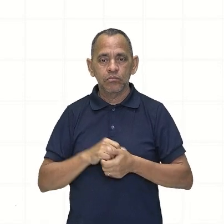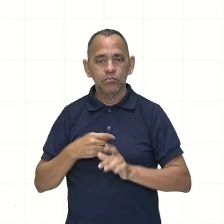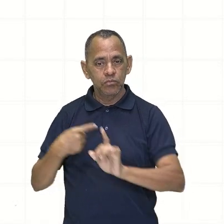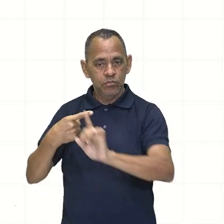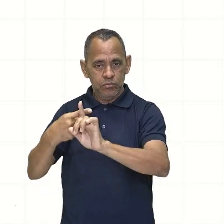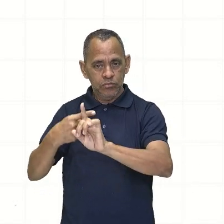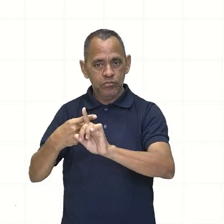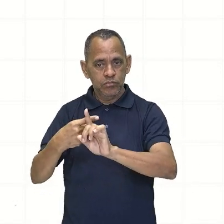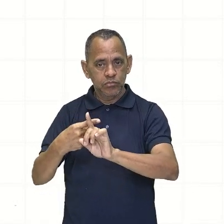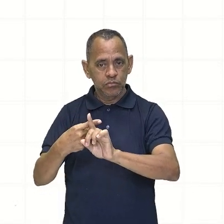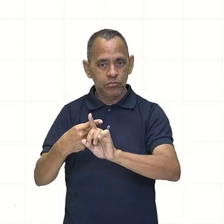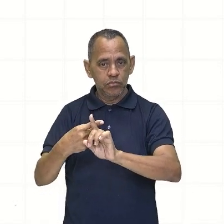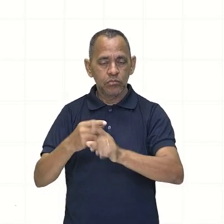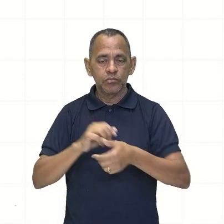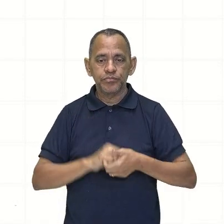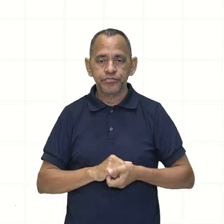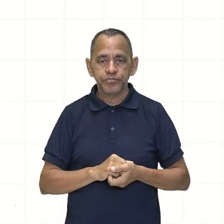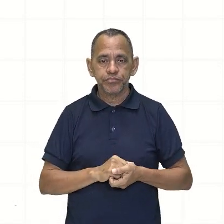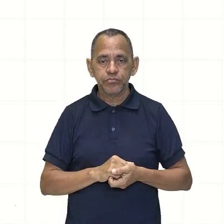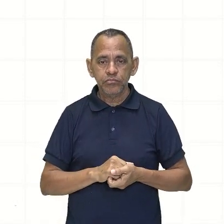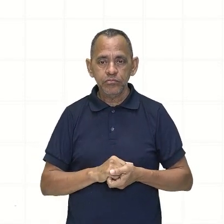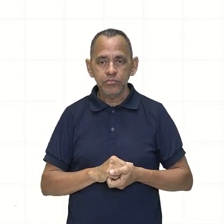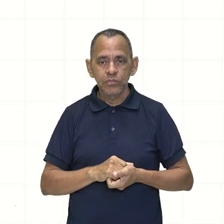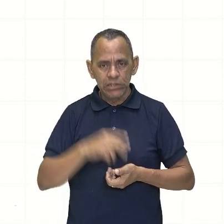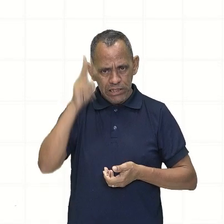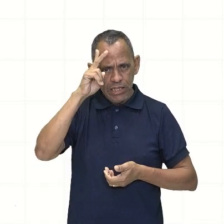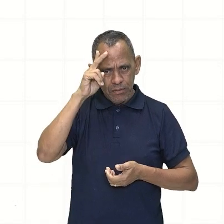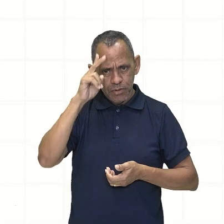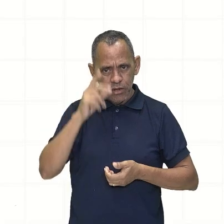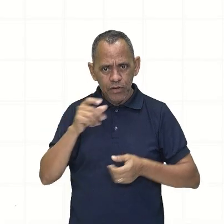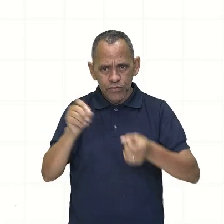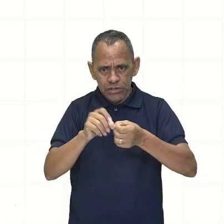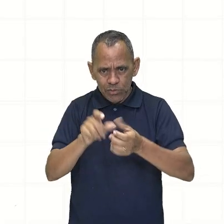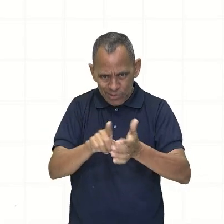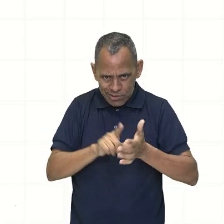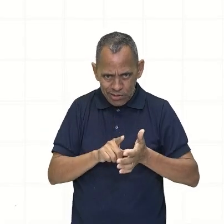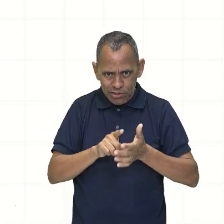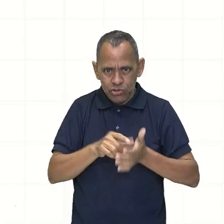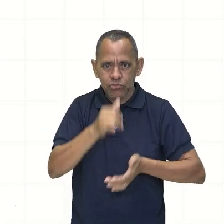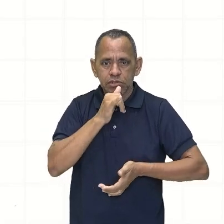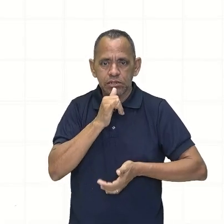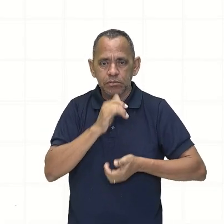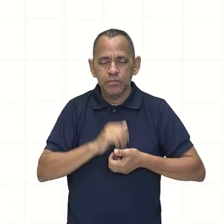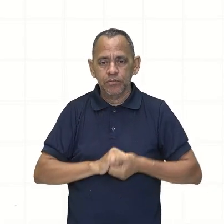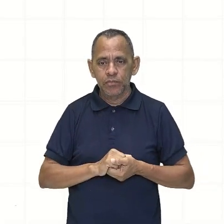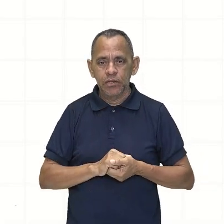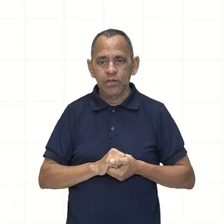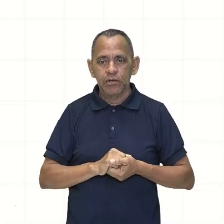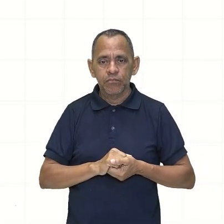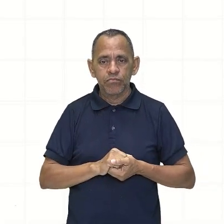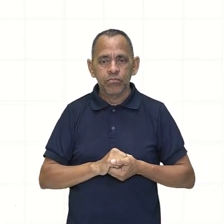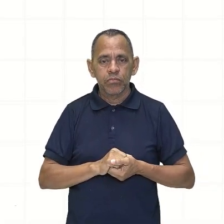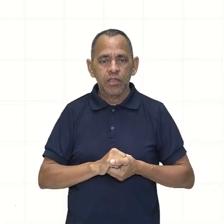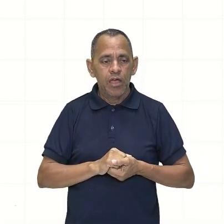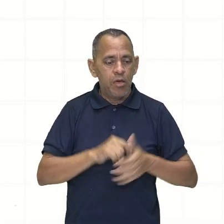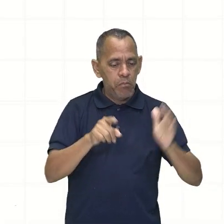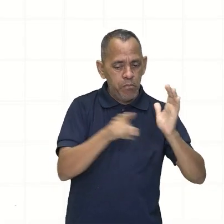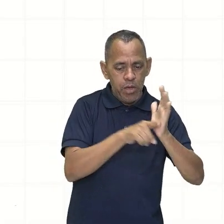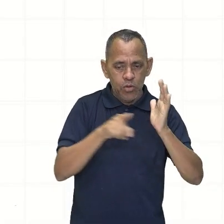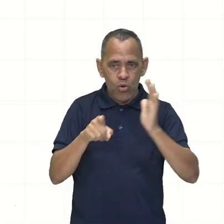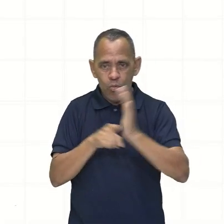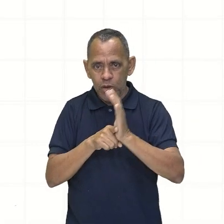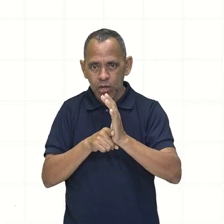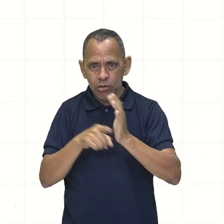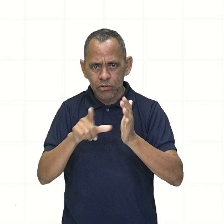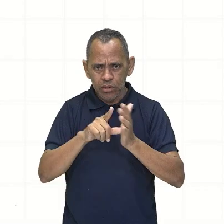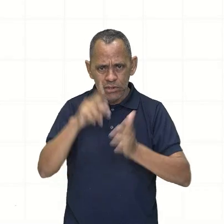positivo, que foi exatamente o que a gente acabou de fazer aí no nosso último exemplo. Ficou dois sinais de menos juntos, e